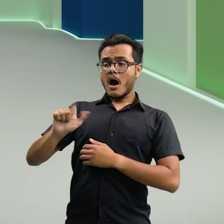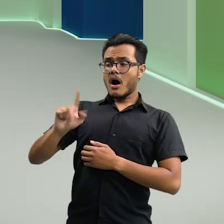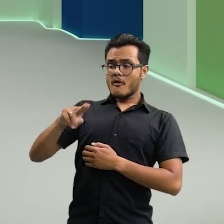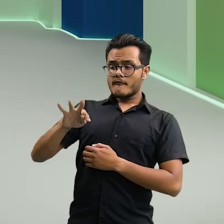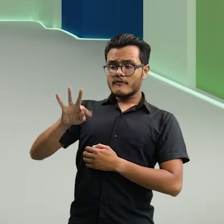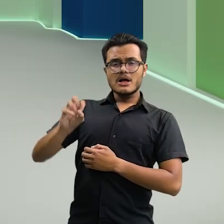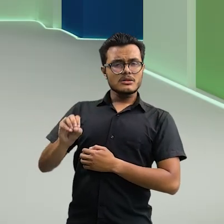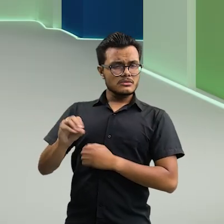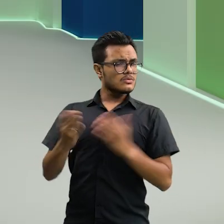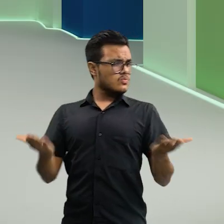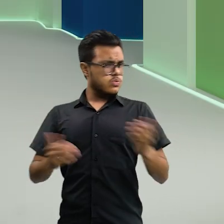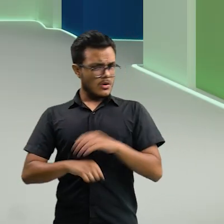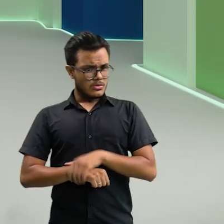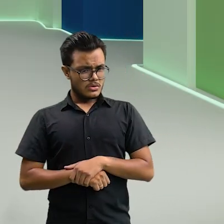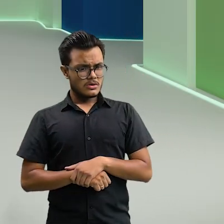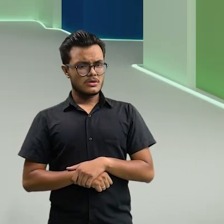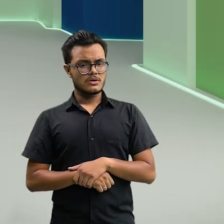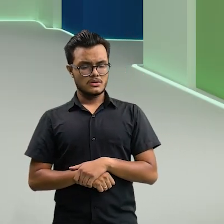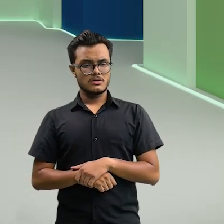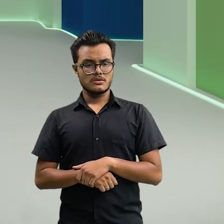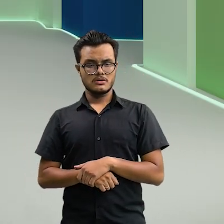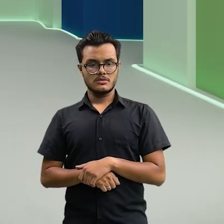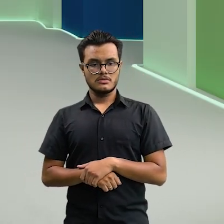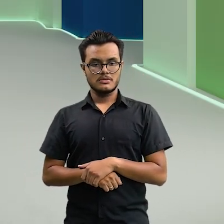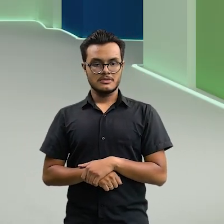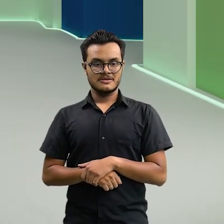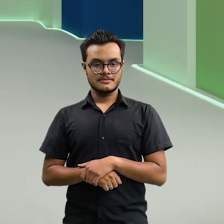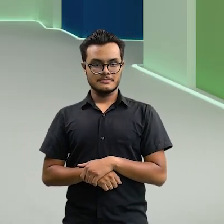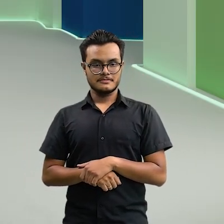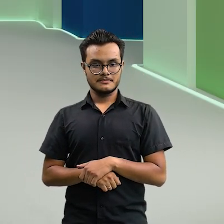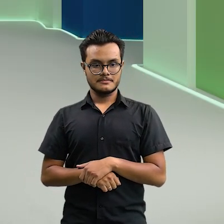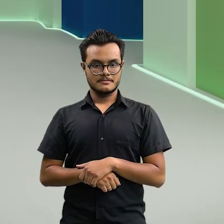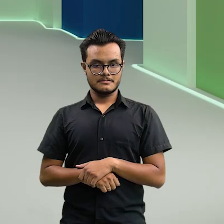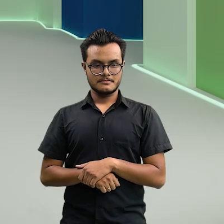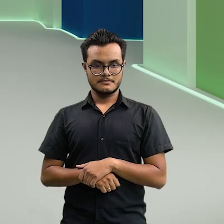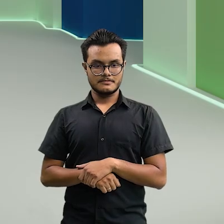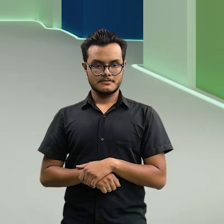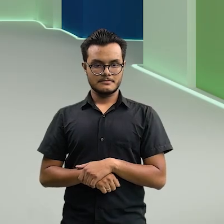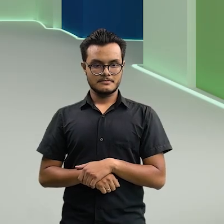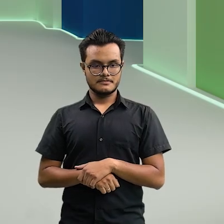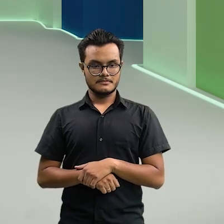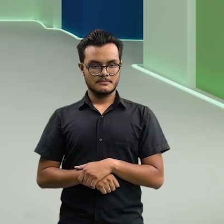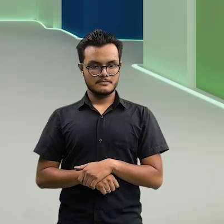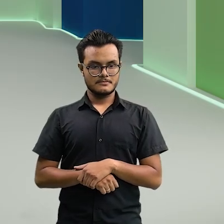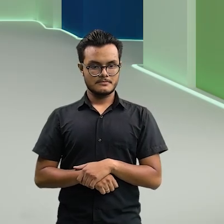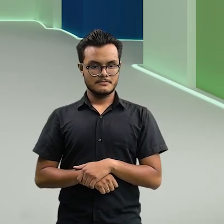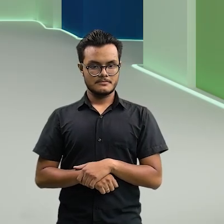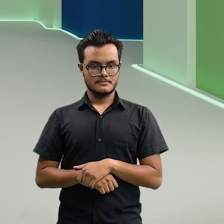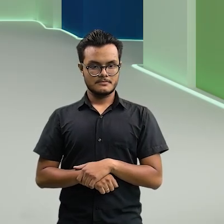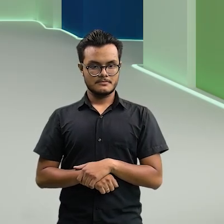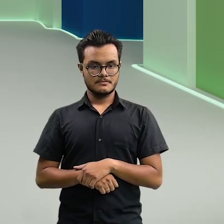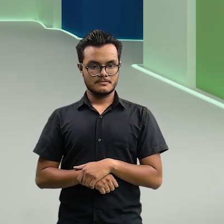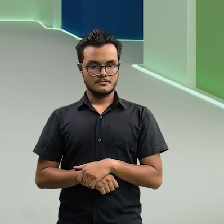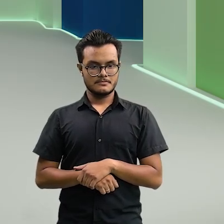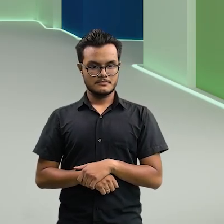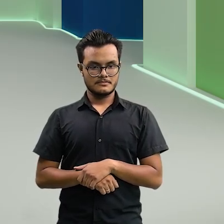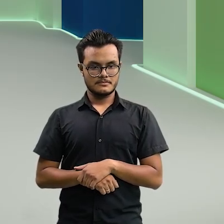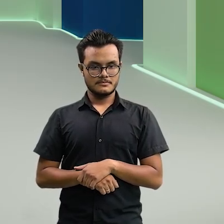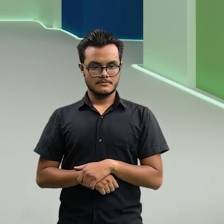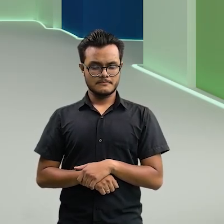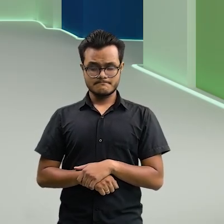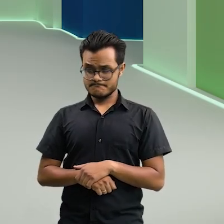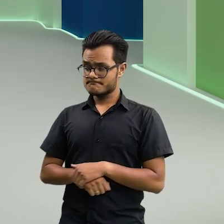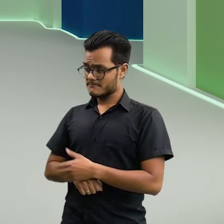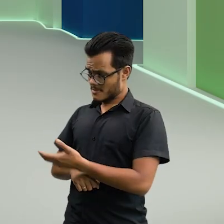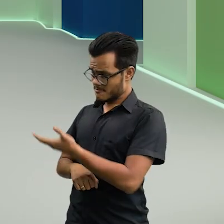irei convocar? Eu irei convocar o mantra da nossa respiração. Mantra